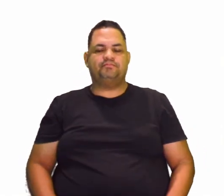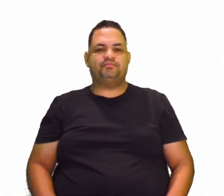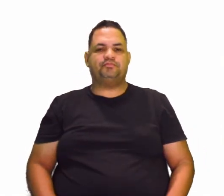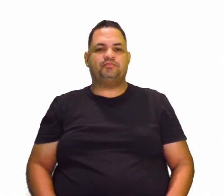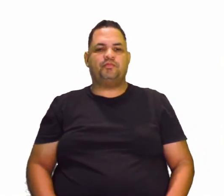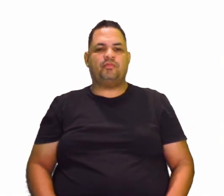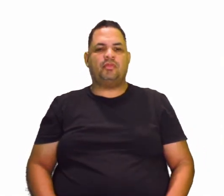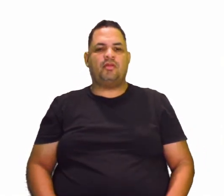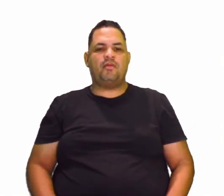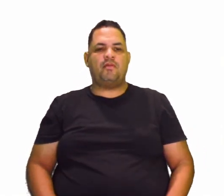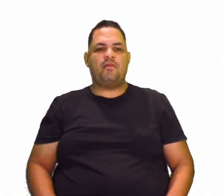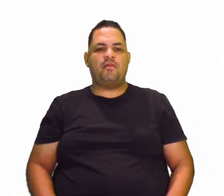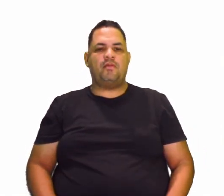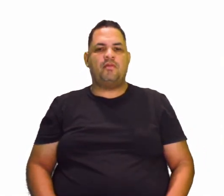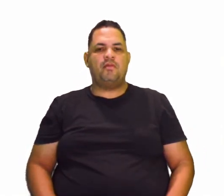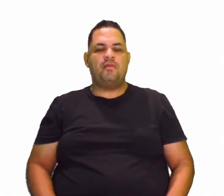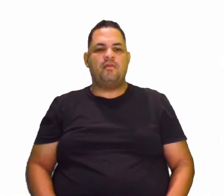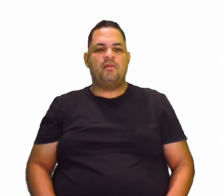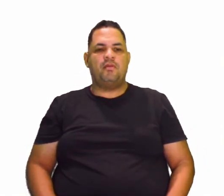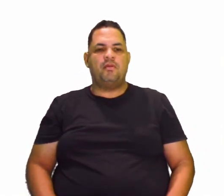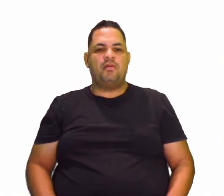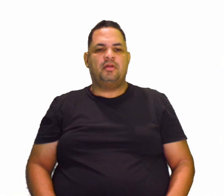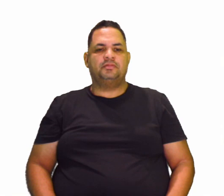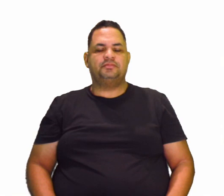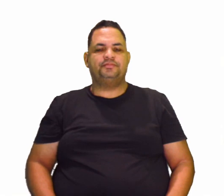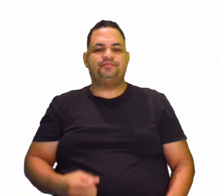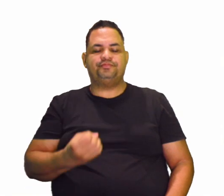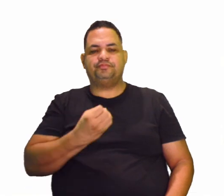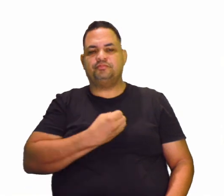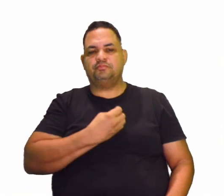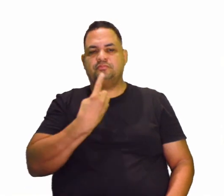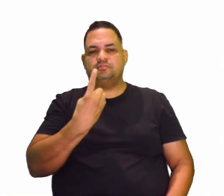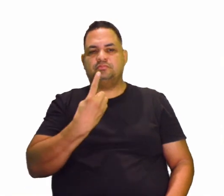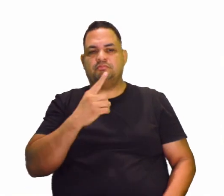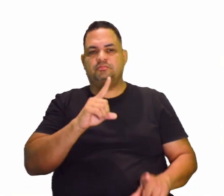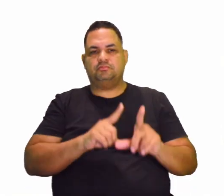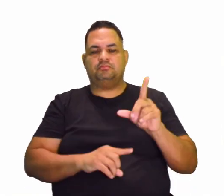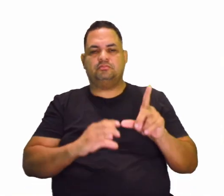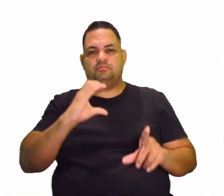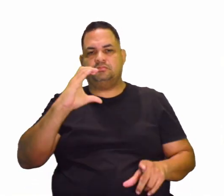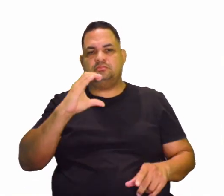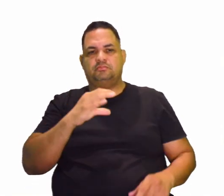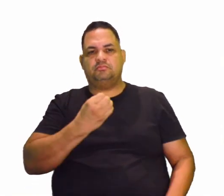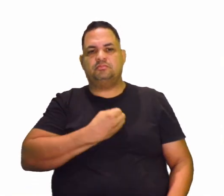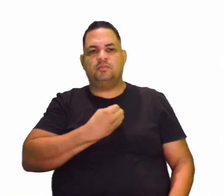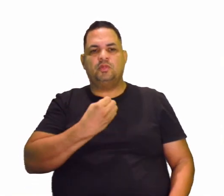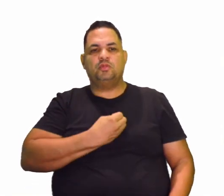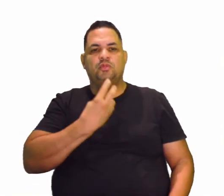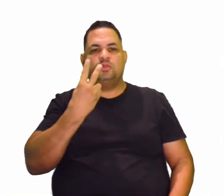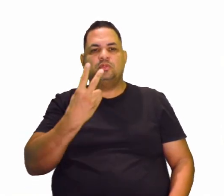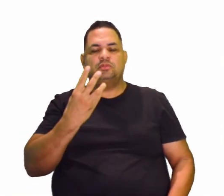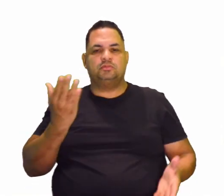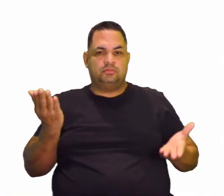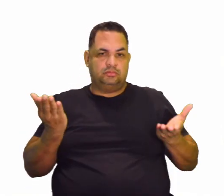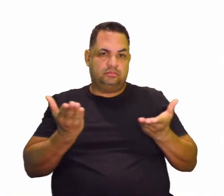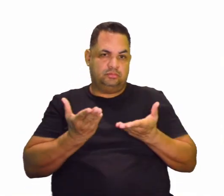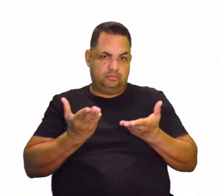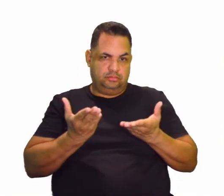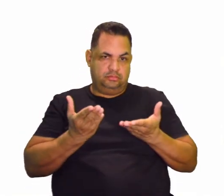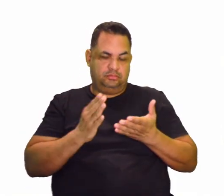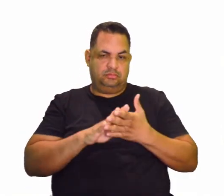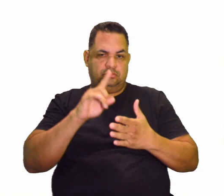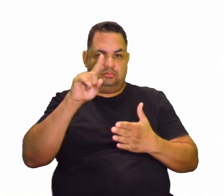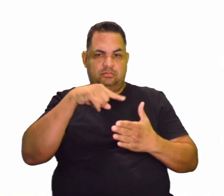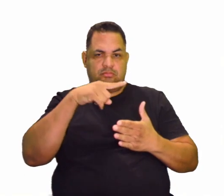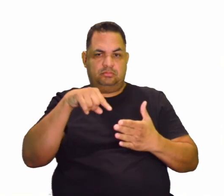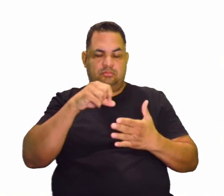Muito bem, questão 2, questão 1, letra C. Questão 2. Assinale